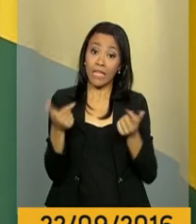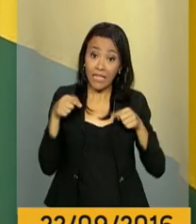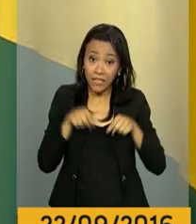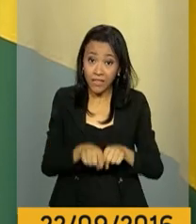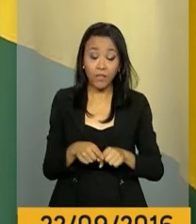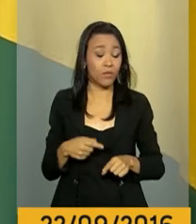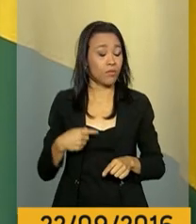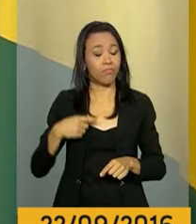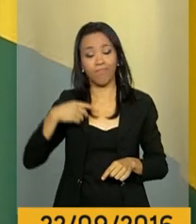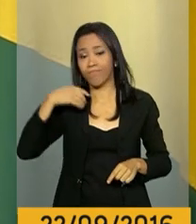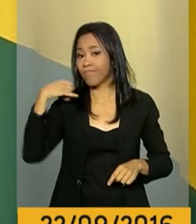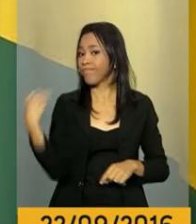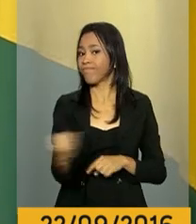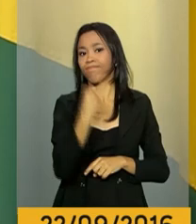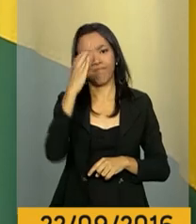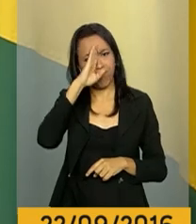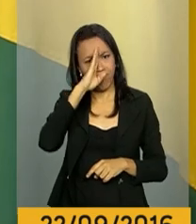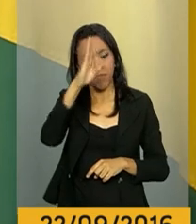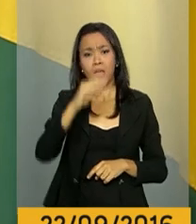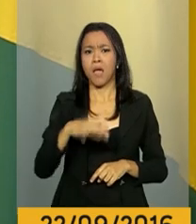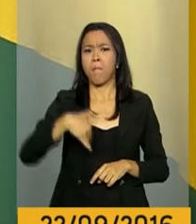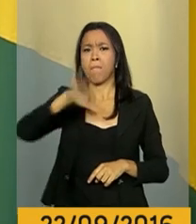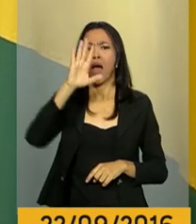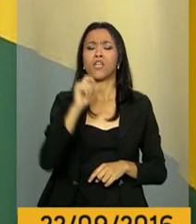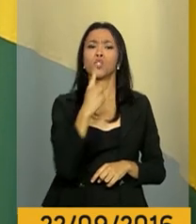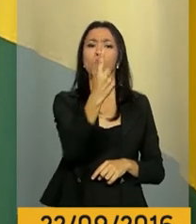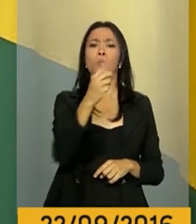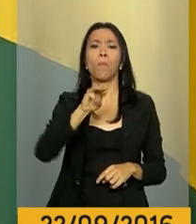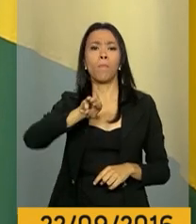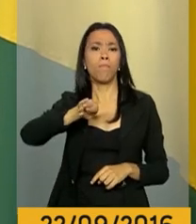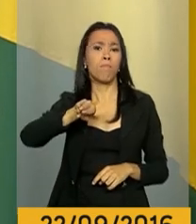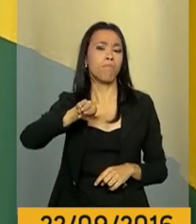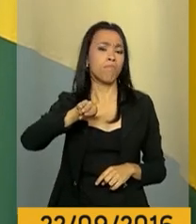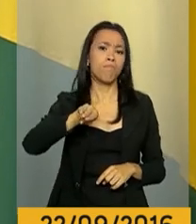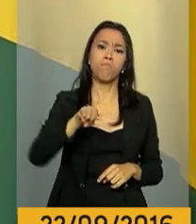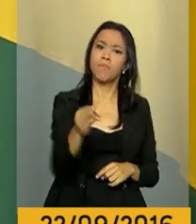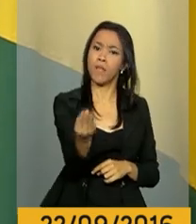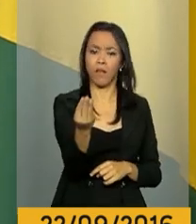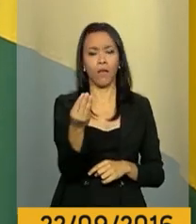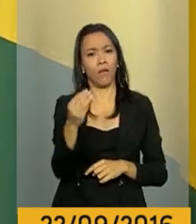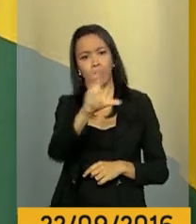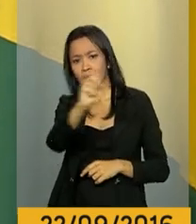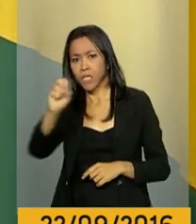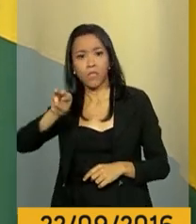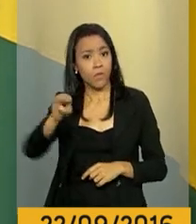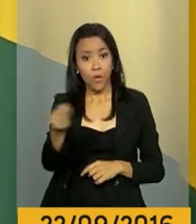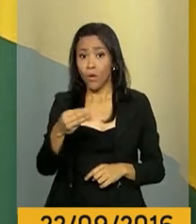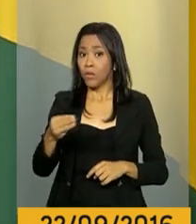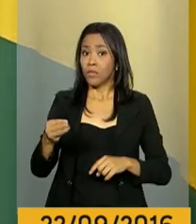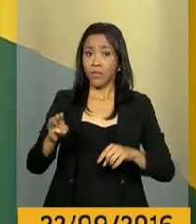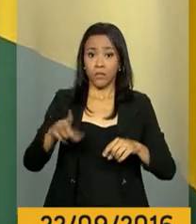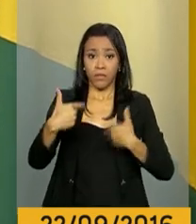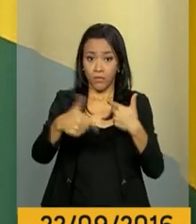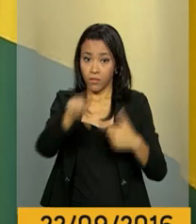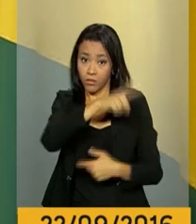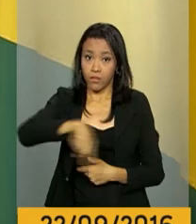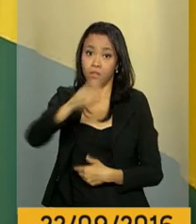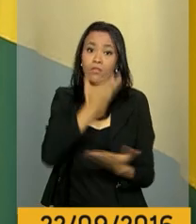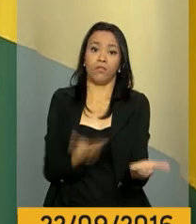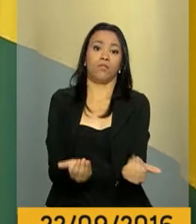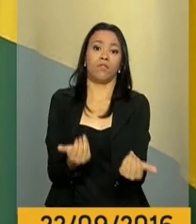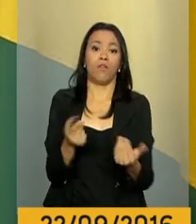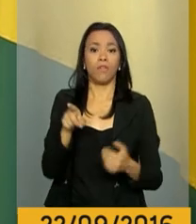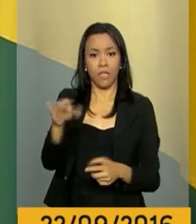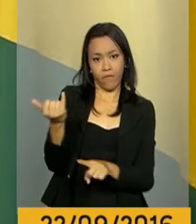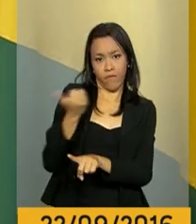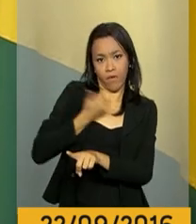fundamental em um país com mais de 1,5 milhão e me de jovens excluídos da escola e do trabalho e até outros dados que o Mendonça acabou